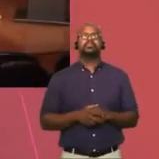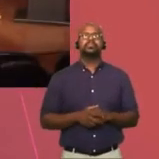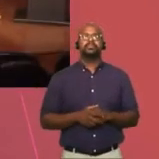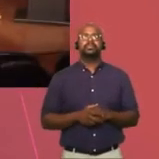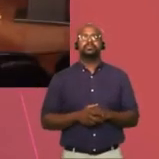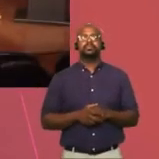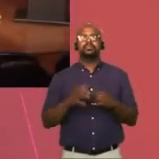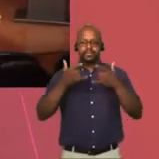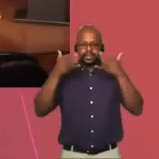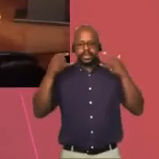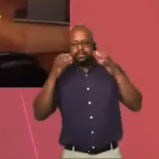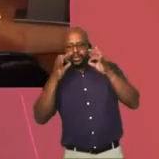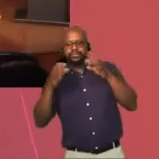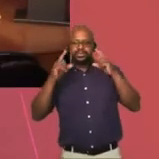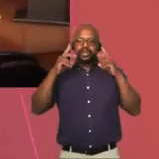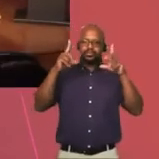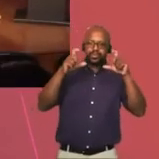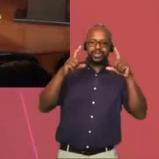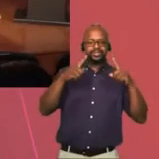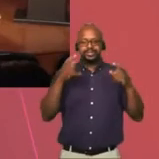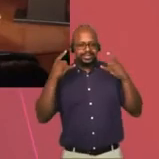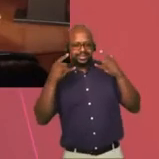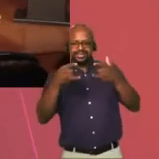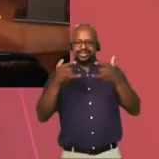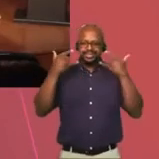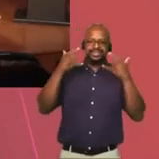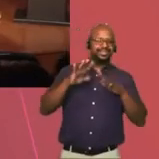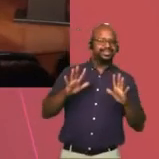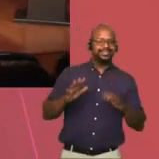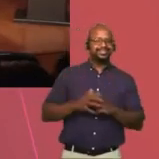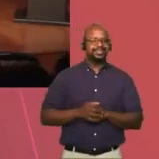e tem que contar mais para tirar foto disso é